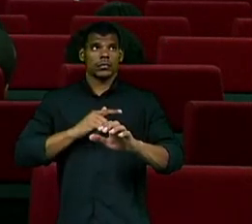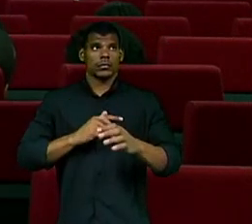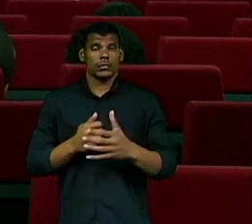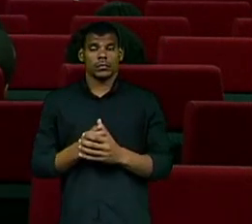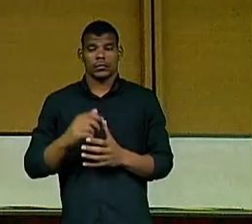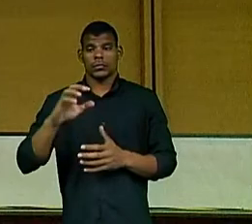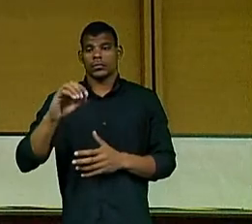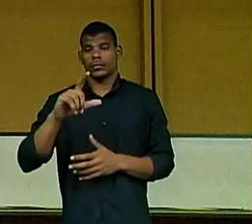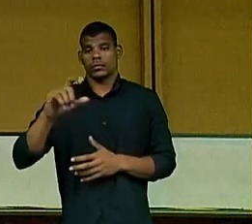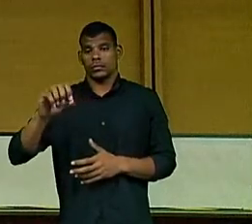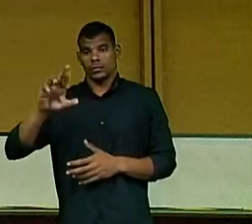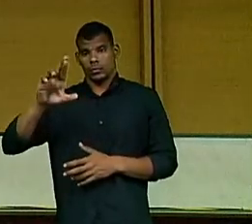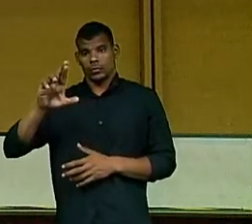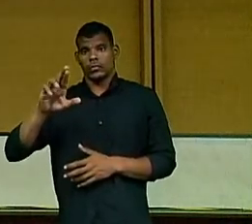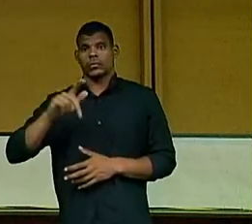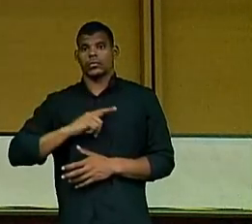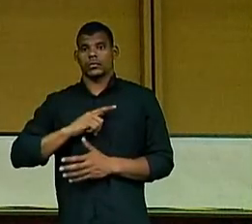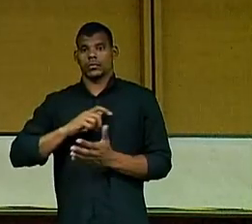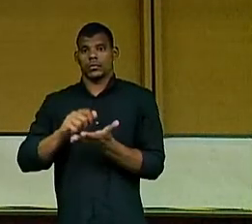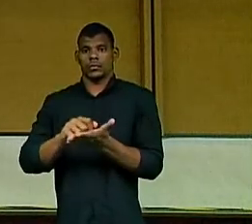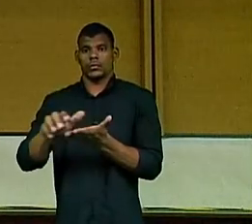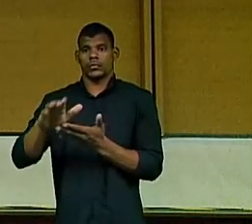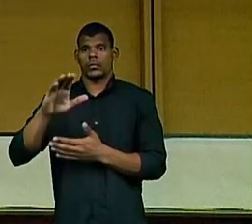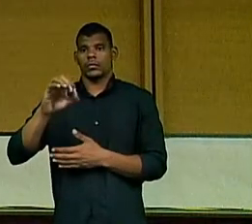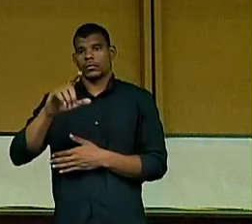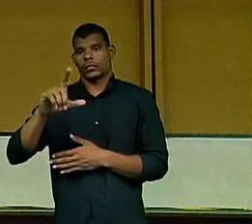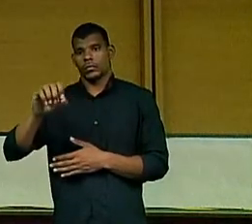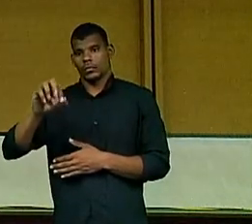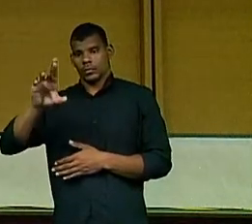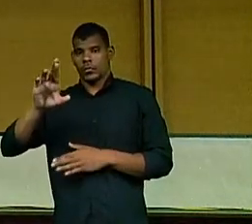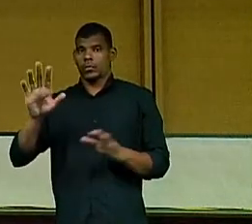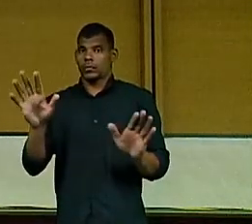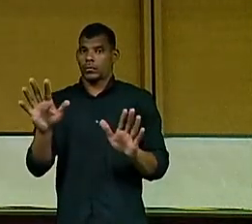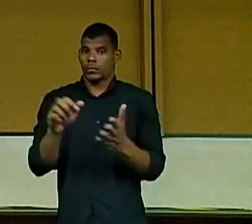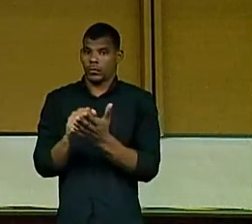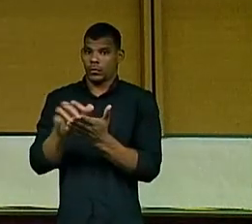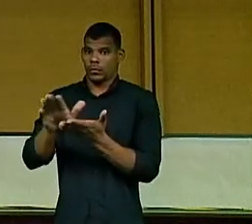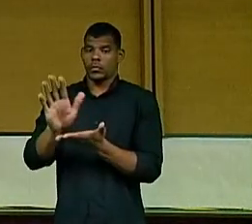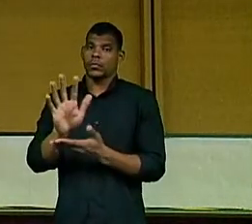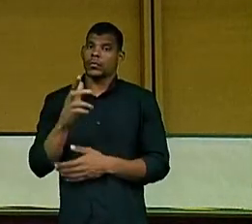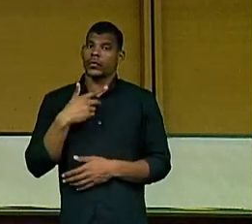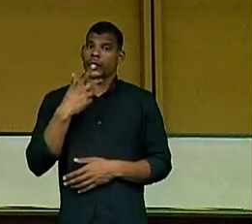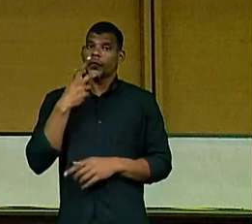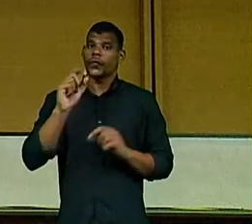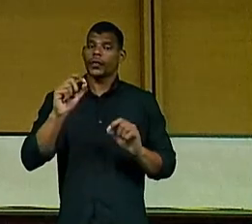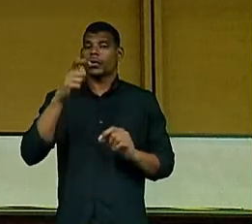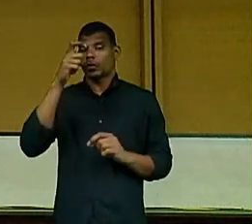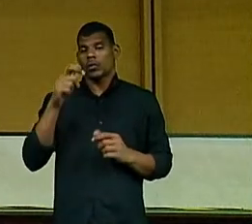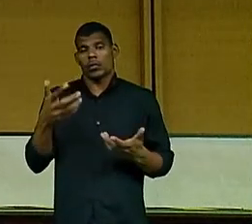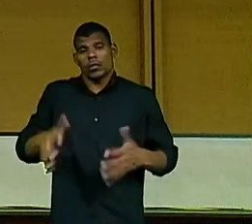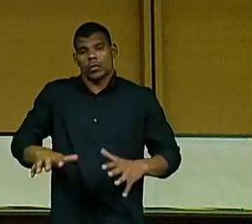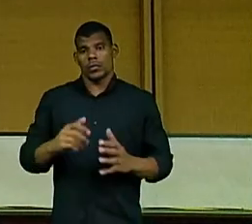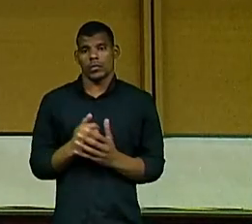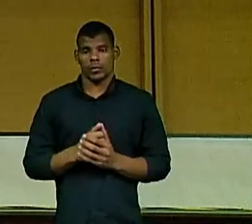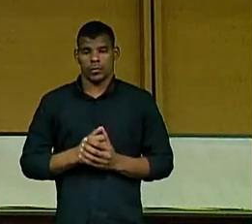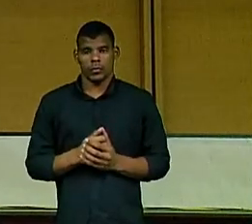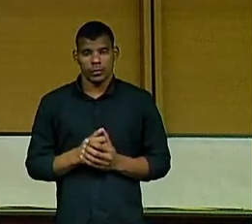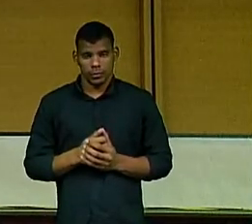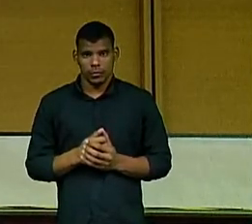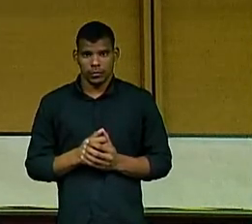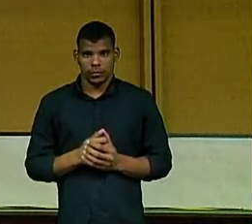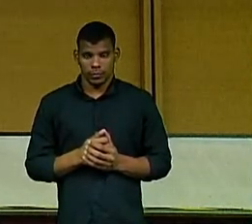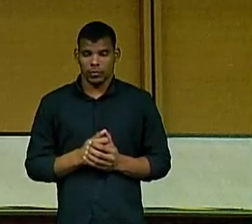foi impedimado ele renunciou o processo continua o